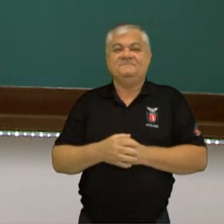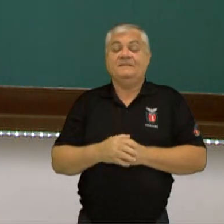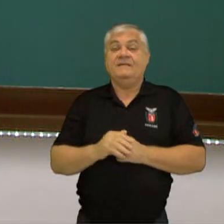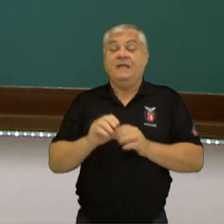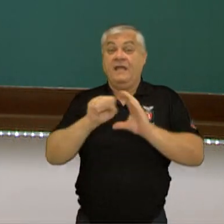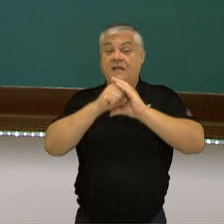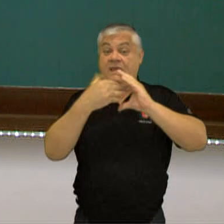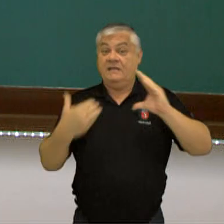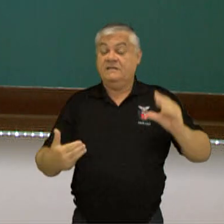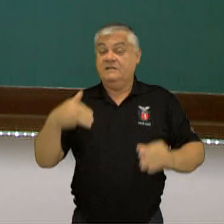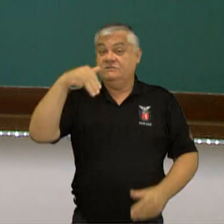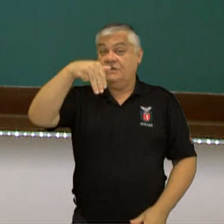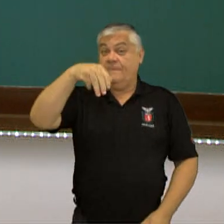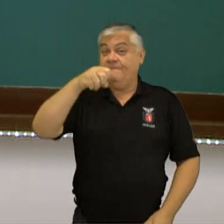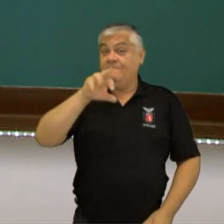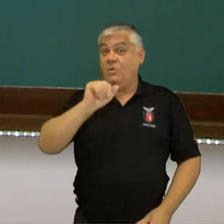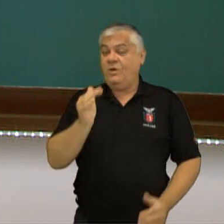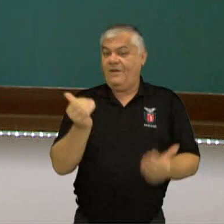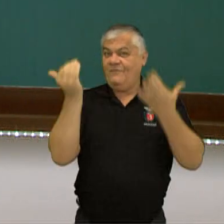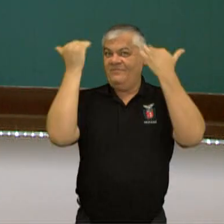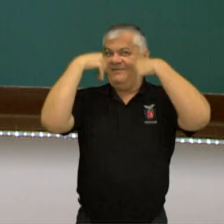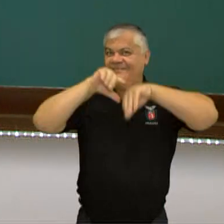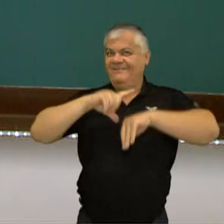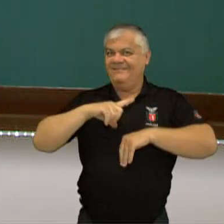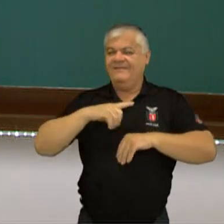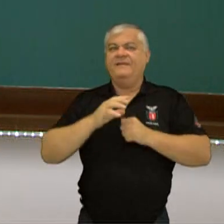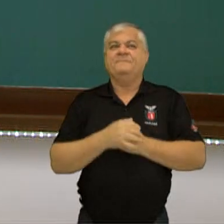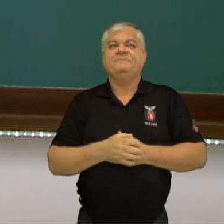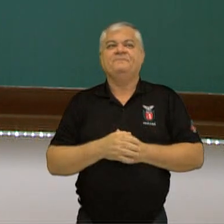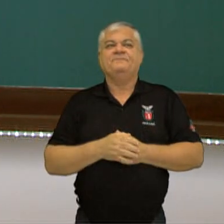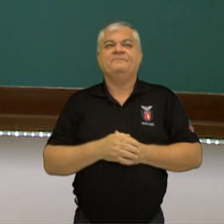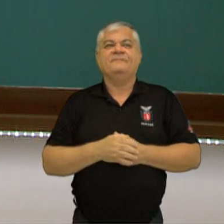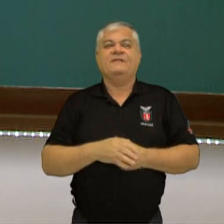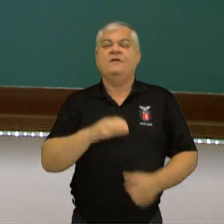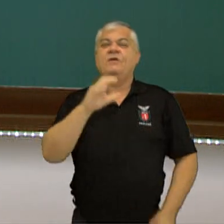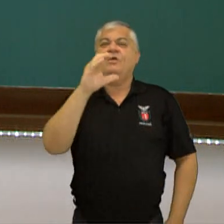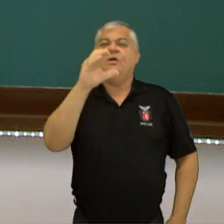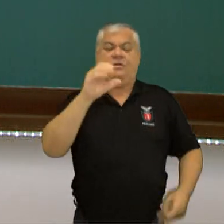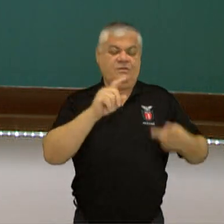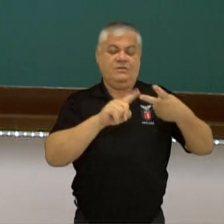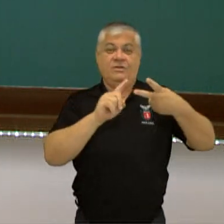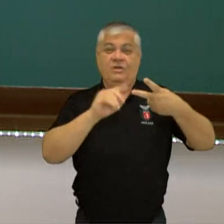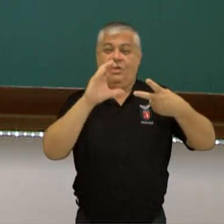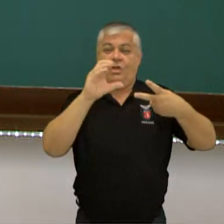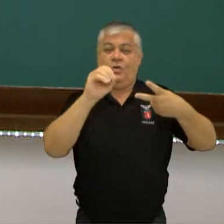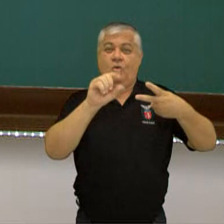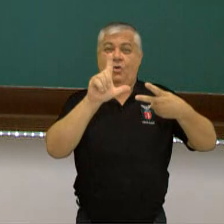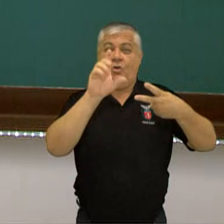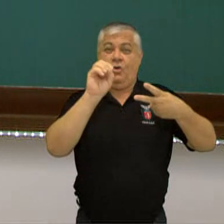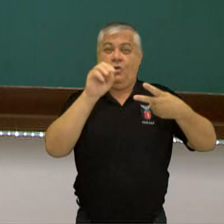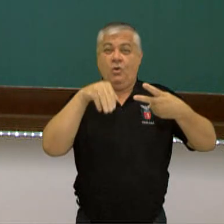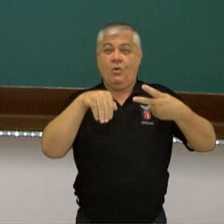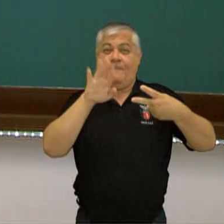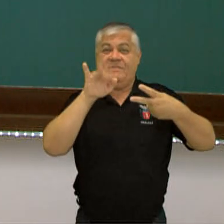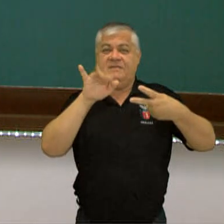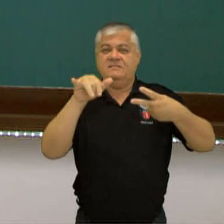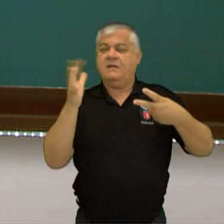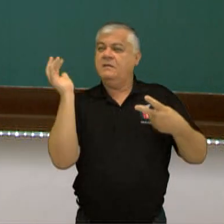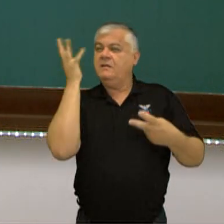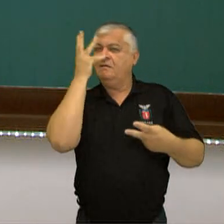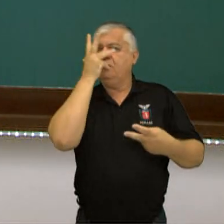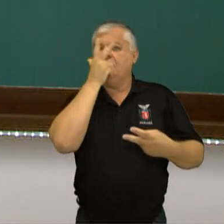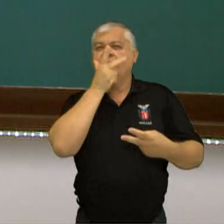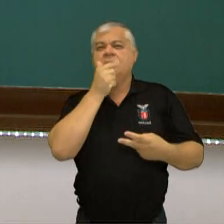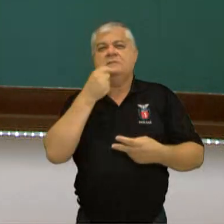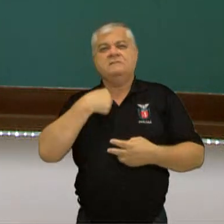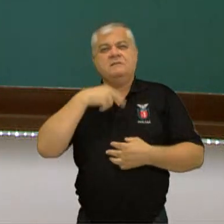algum personagem. Aí a gente tem a Colombina, que é a eterna mocinha, é uma serva de uma dama, uma moça linda, inteligente,